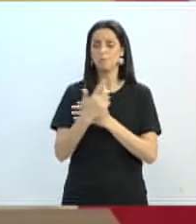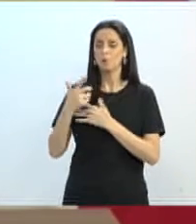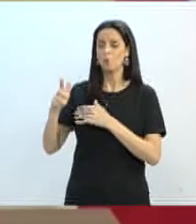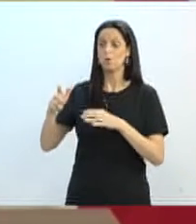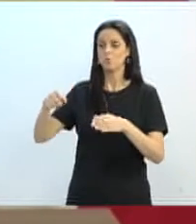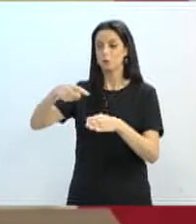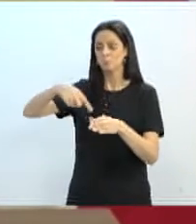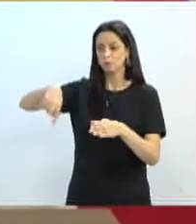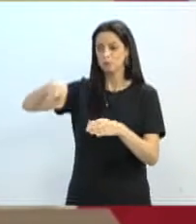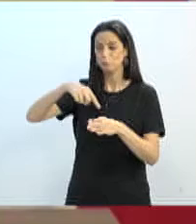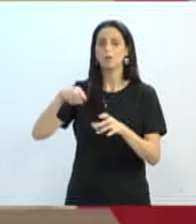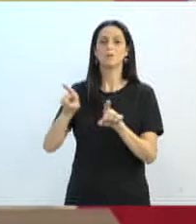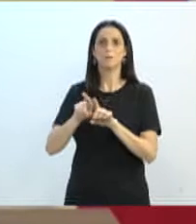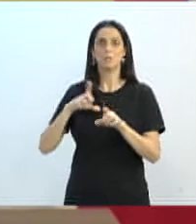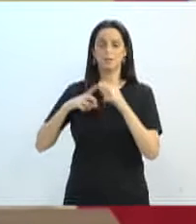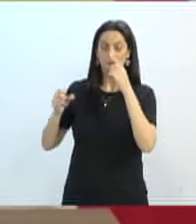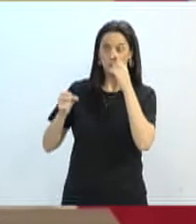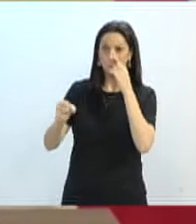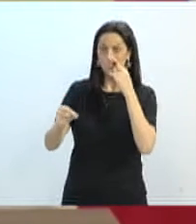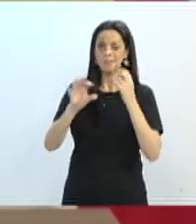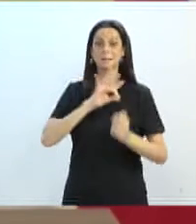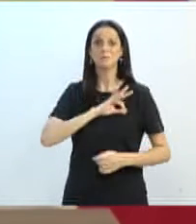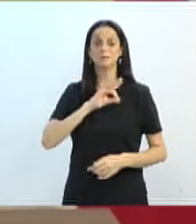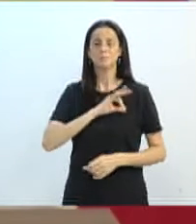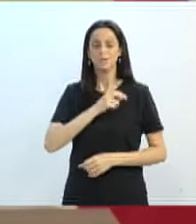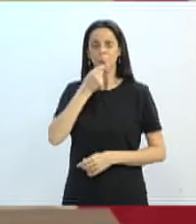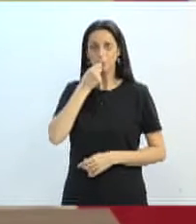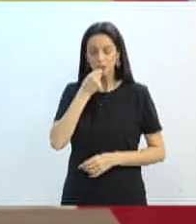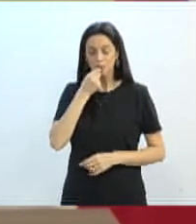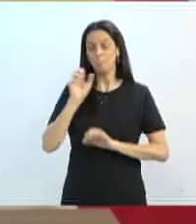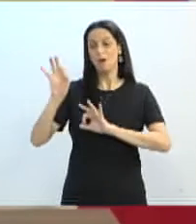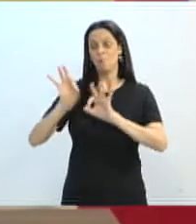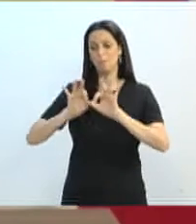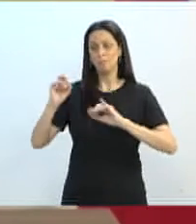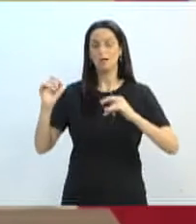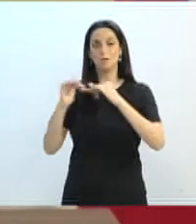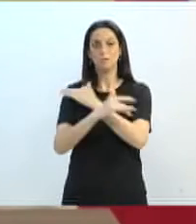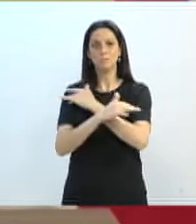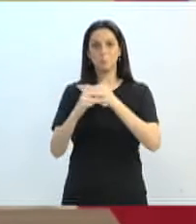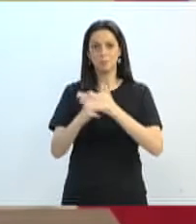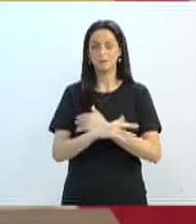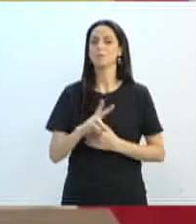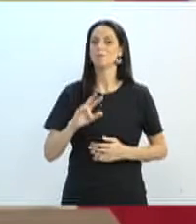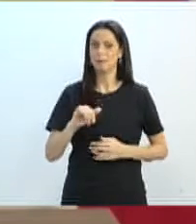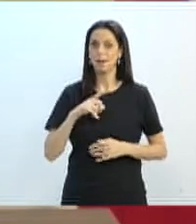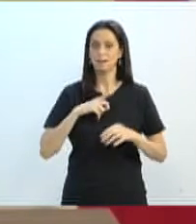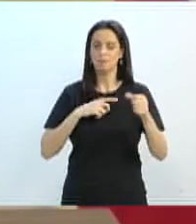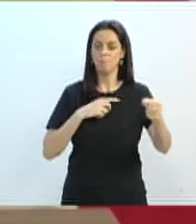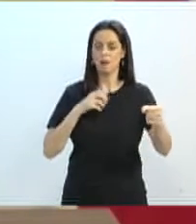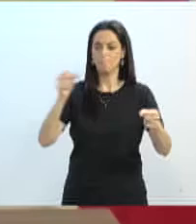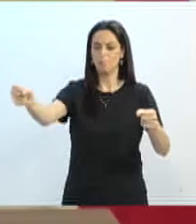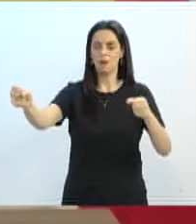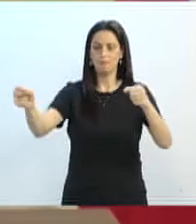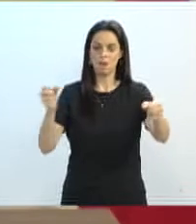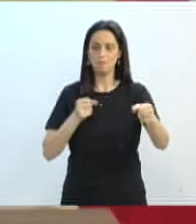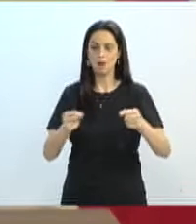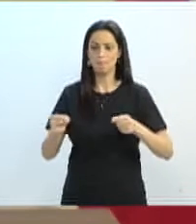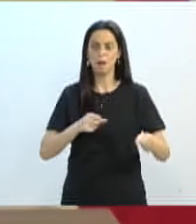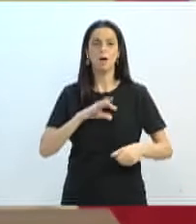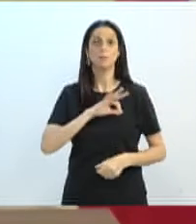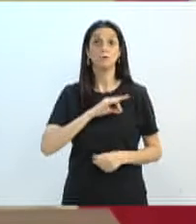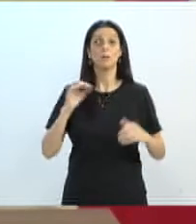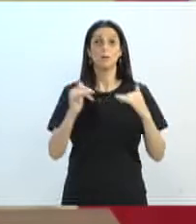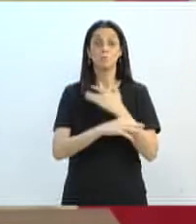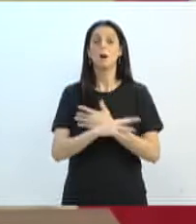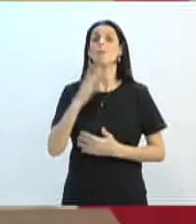Quality, BMW, e também dois agentes de trânsito ali na Alameda. Então, eu creio que amanhã a gente vai ter